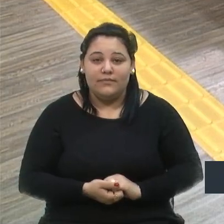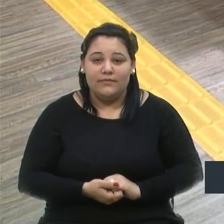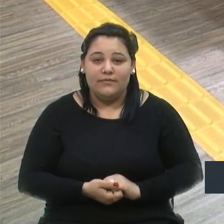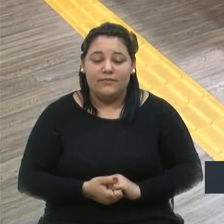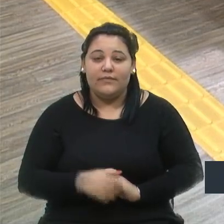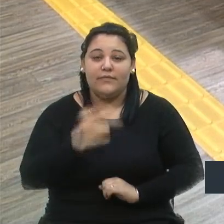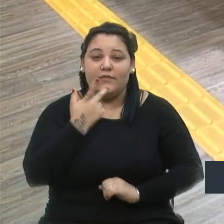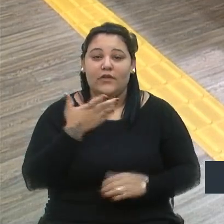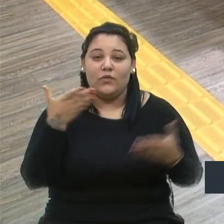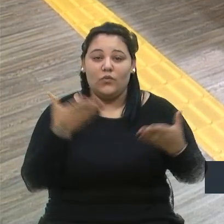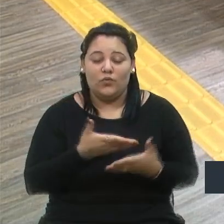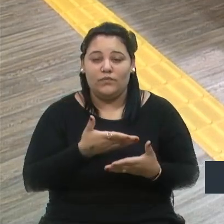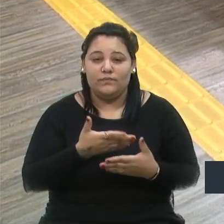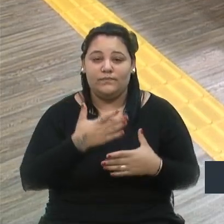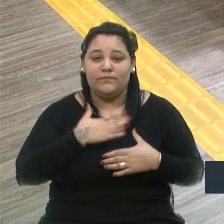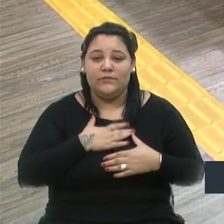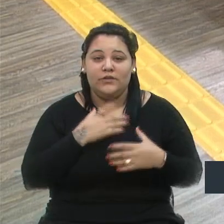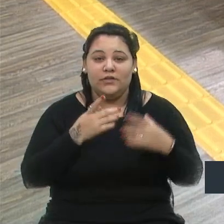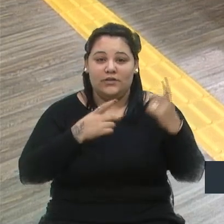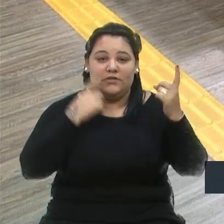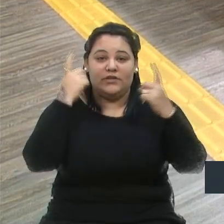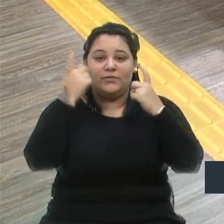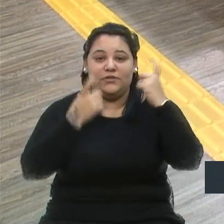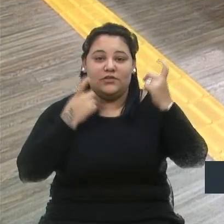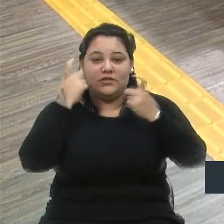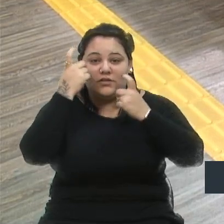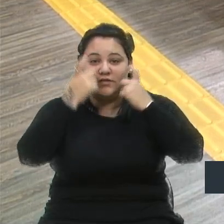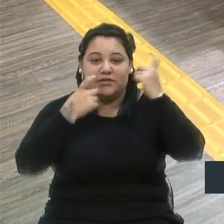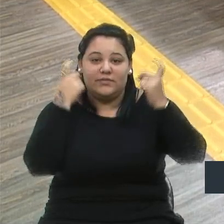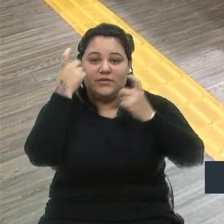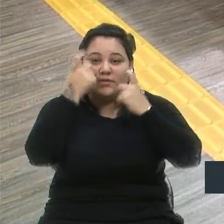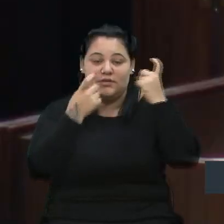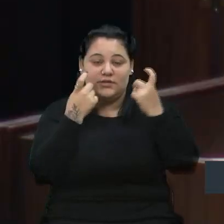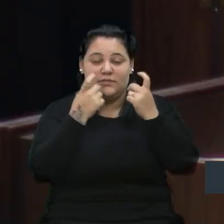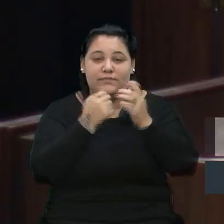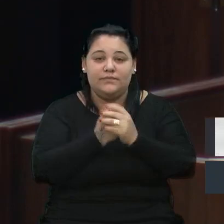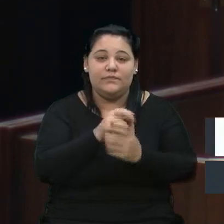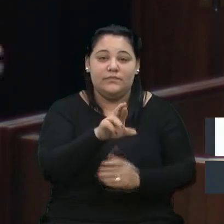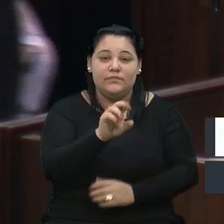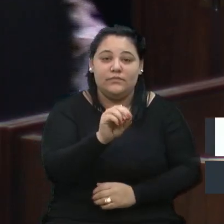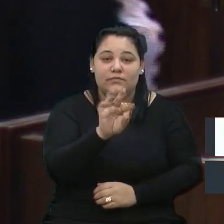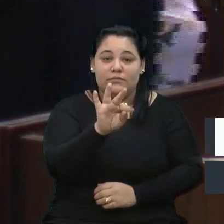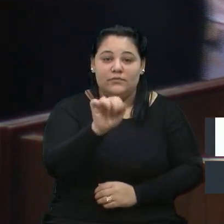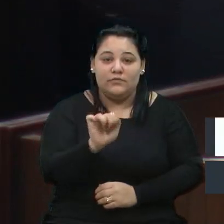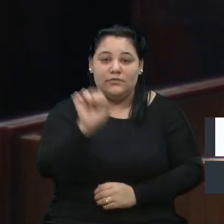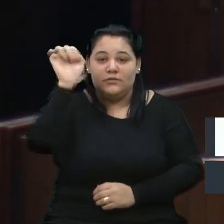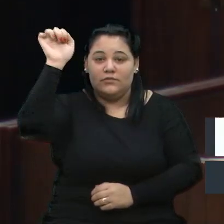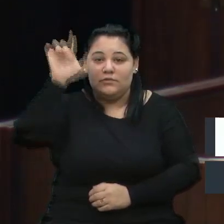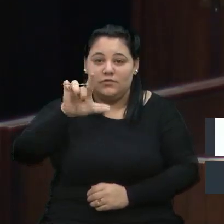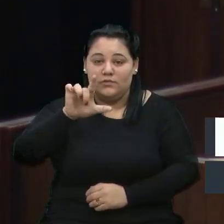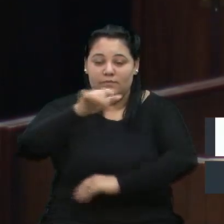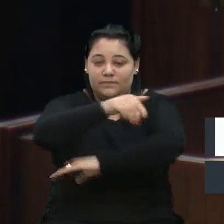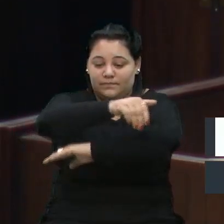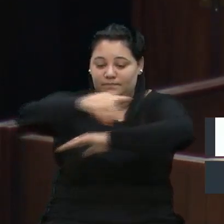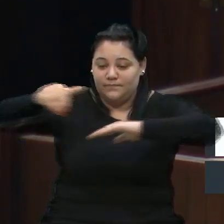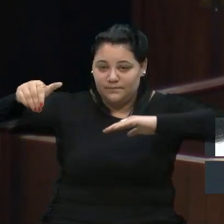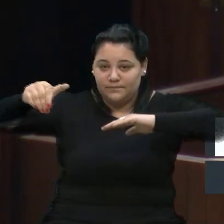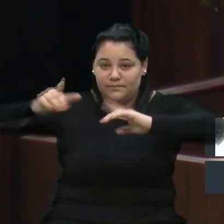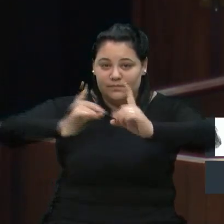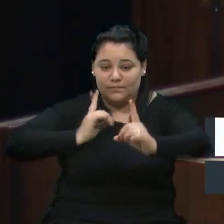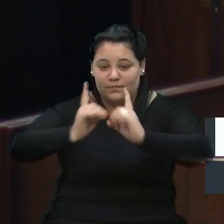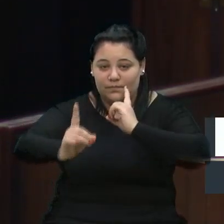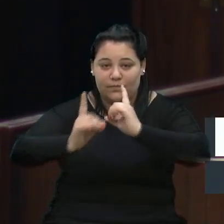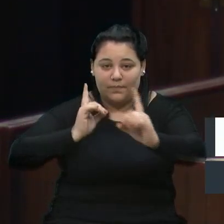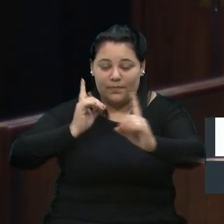hoje de uma preocupação aí da Rota do Sol, em nome da Frente Parlamentar em defesa